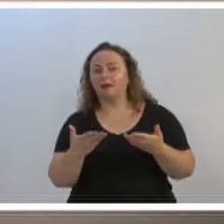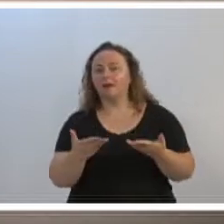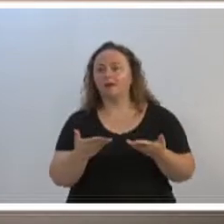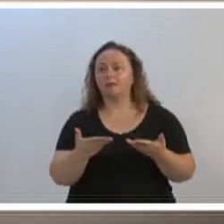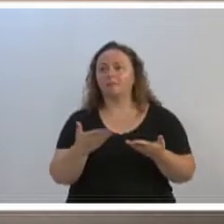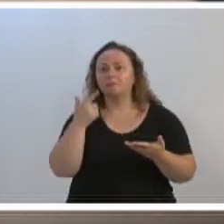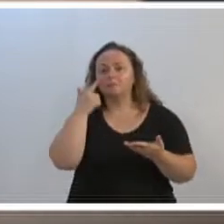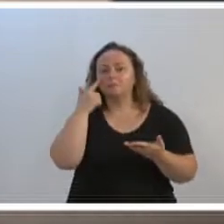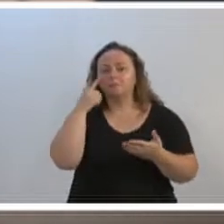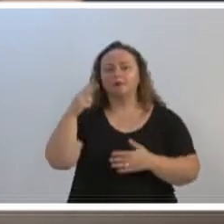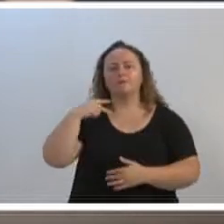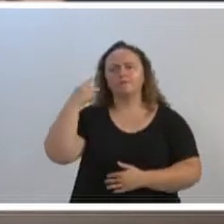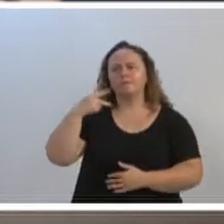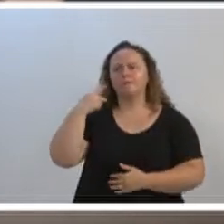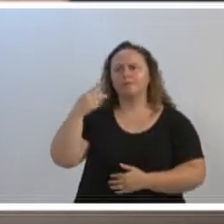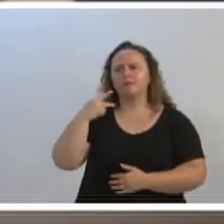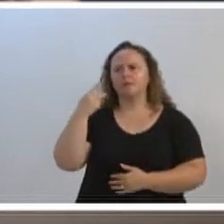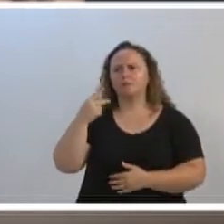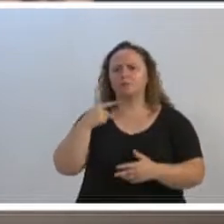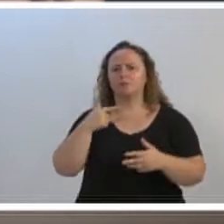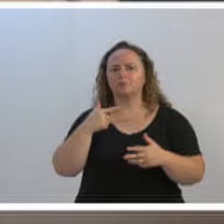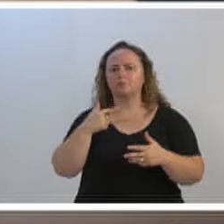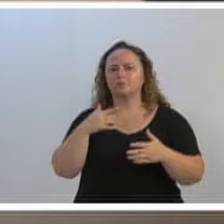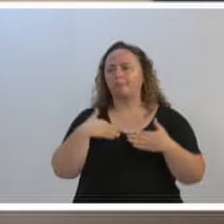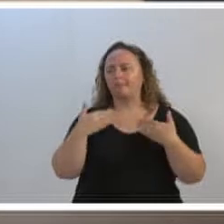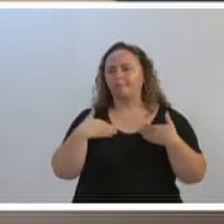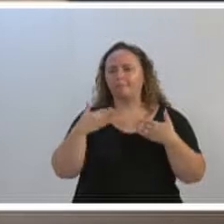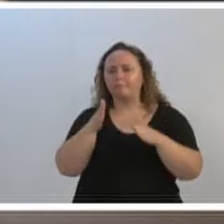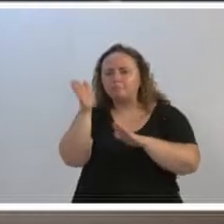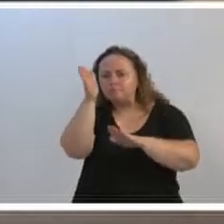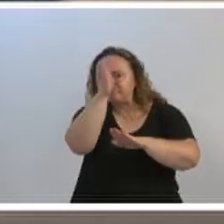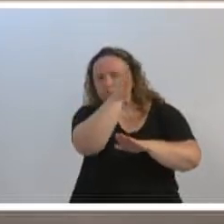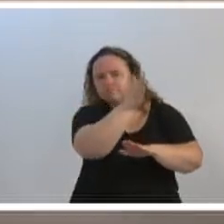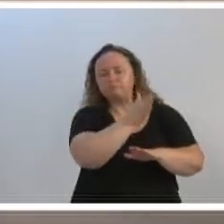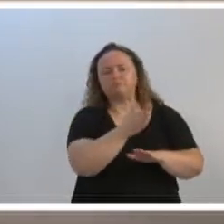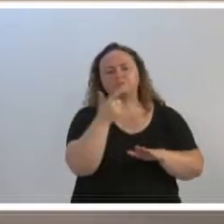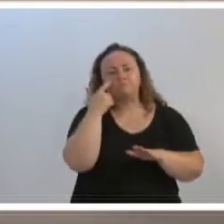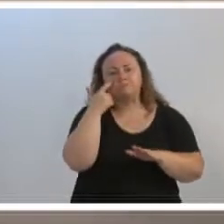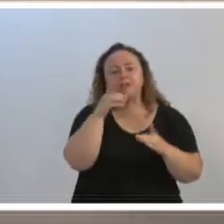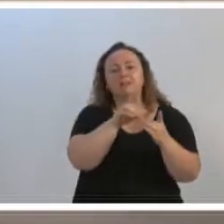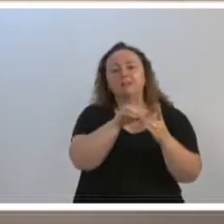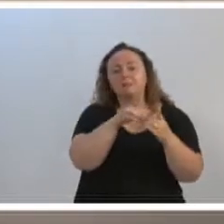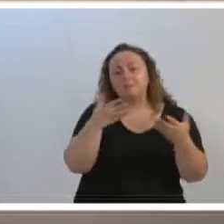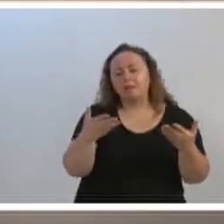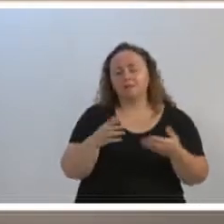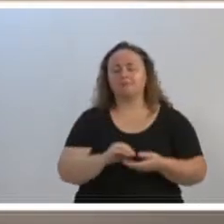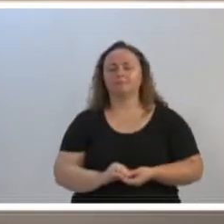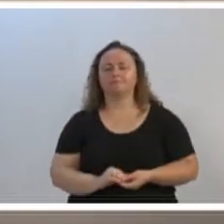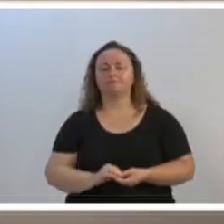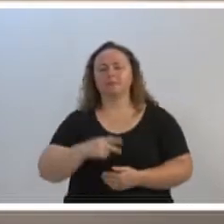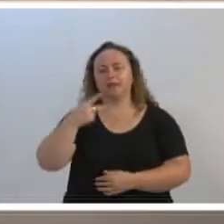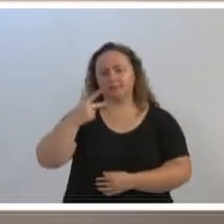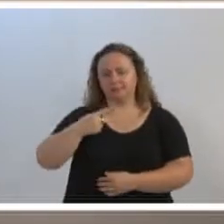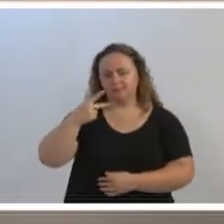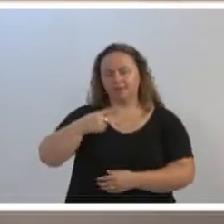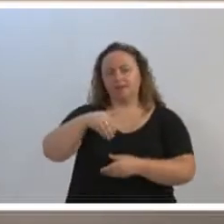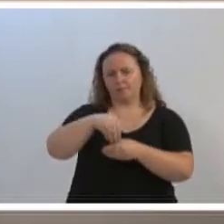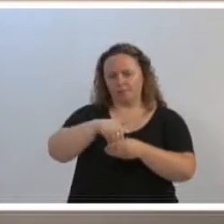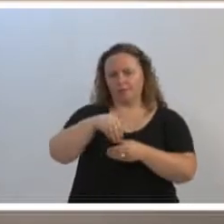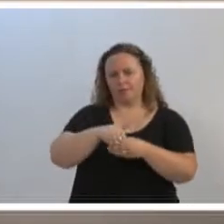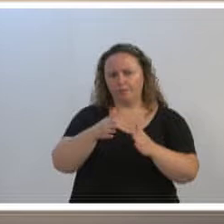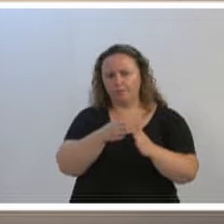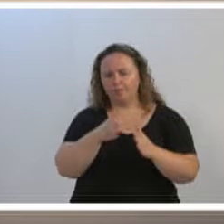os vereadores que estão ainda circulando e fazendo os seus devidos atendimentos. Em segundo turno de discussão, a votação plenária é o